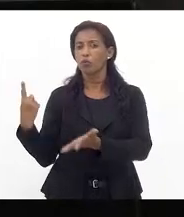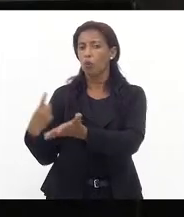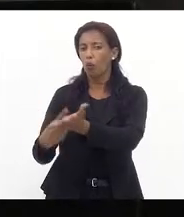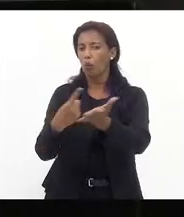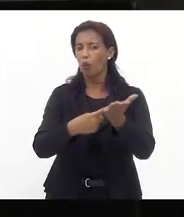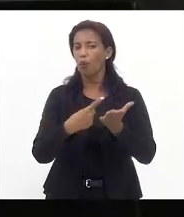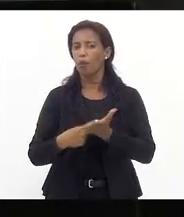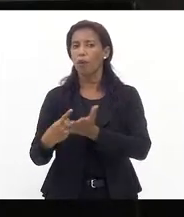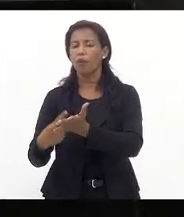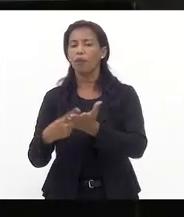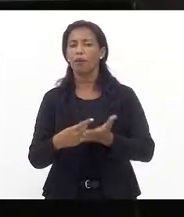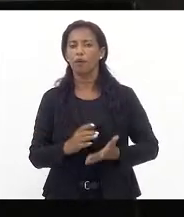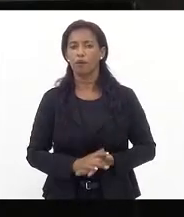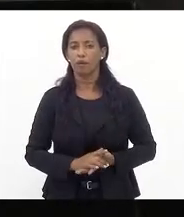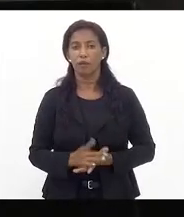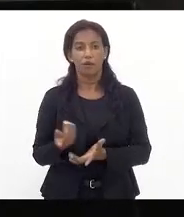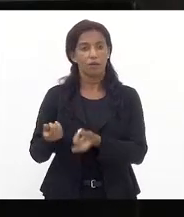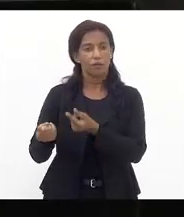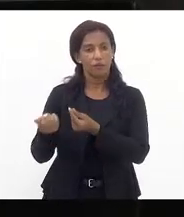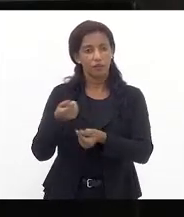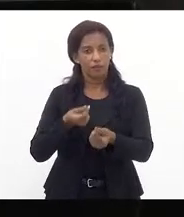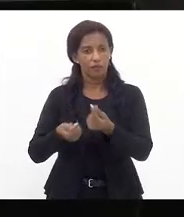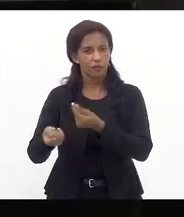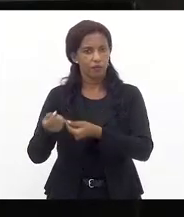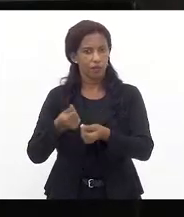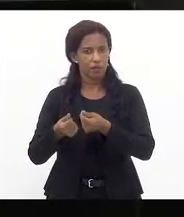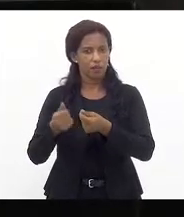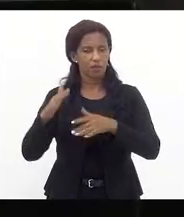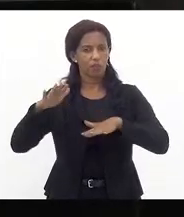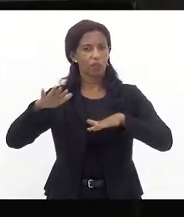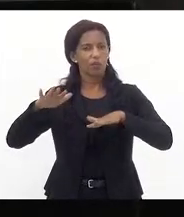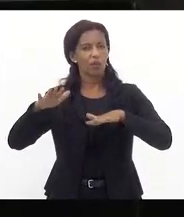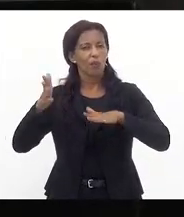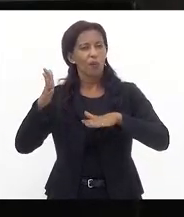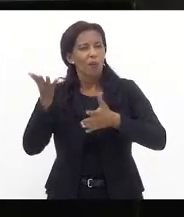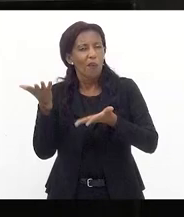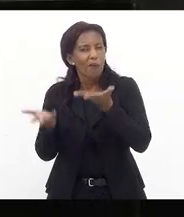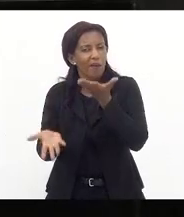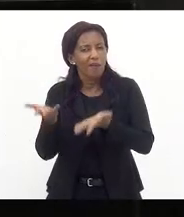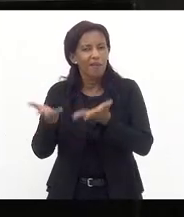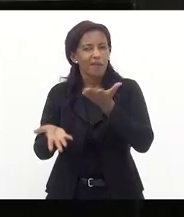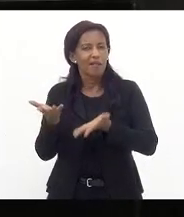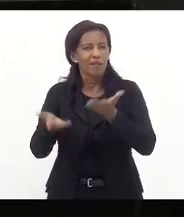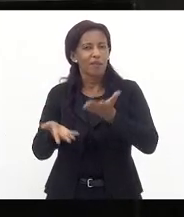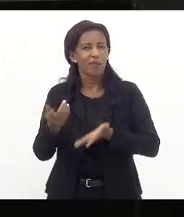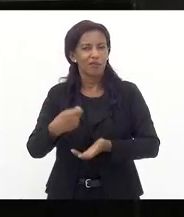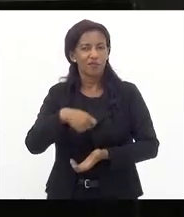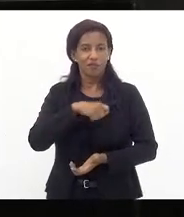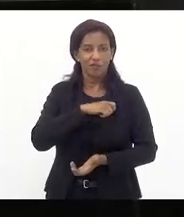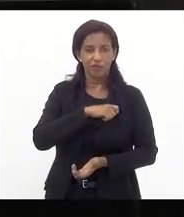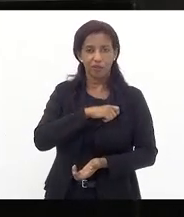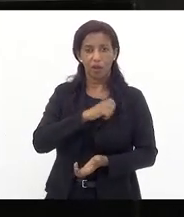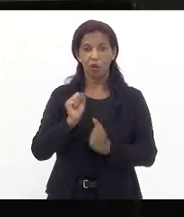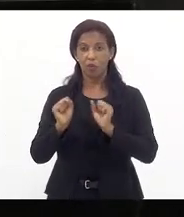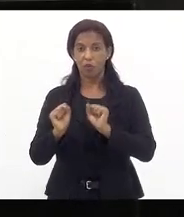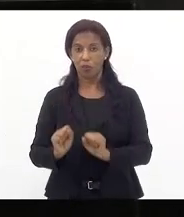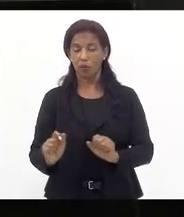compromissos financeiros, faça um reequilíbrio fiscal e para que ele